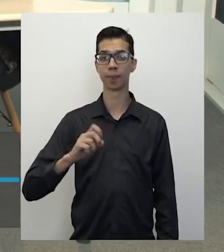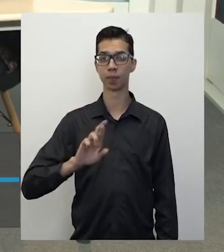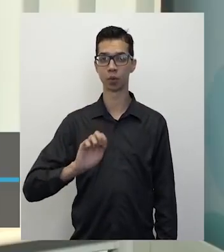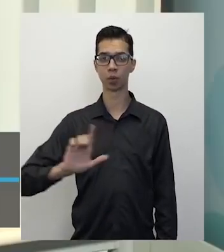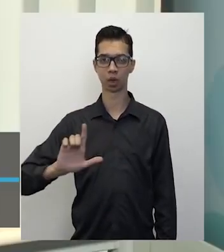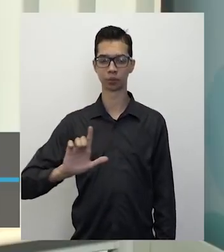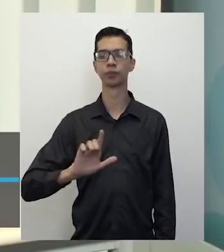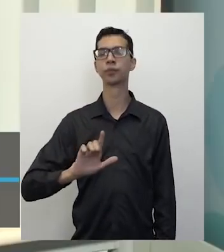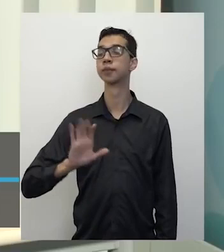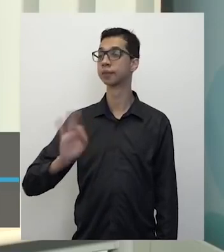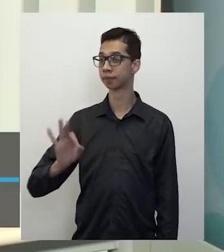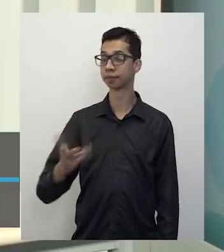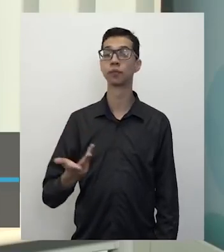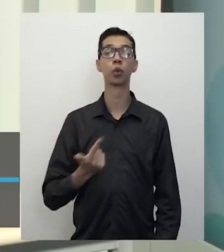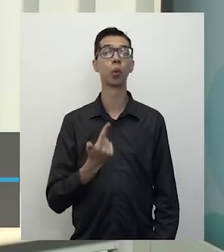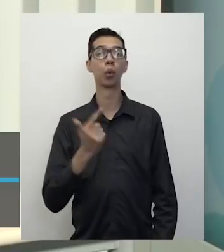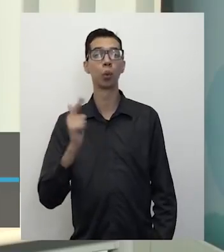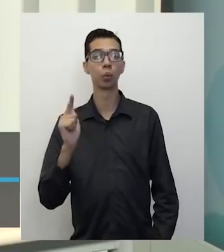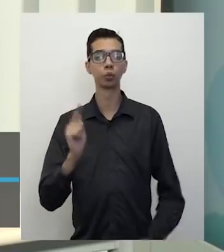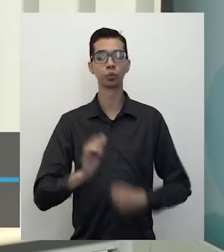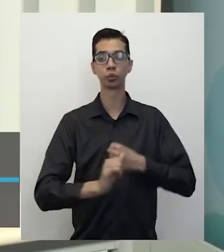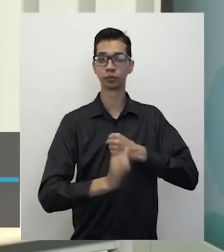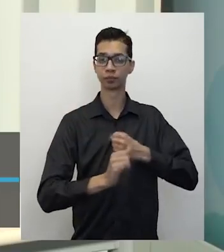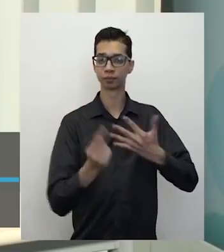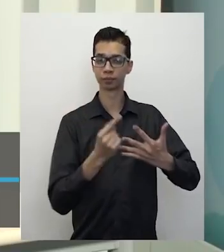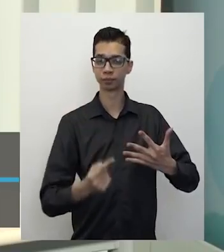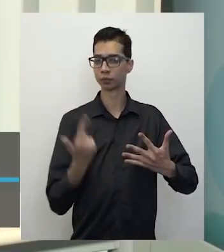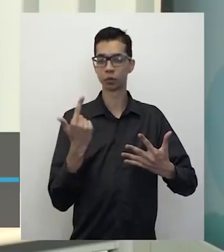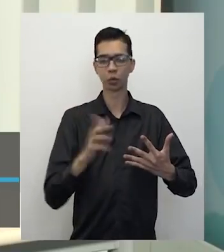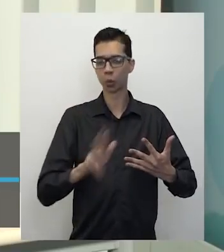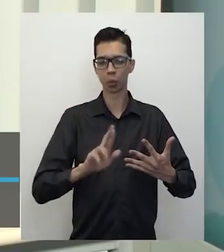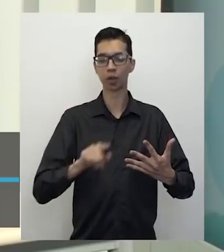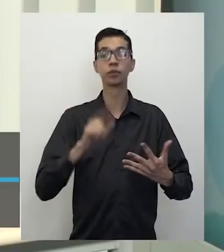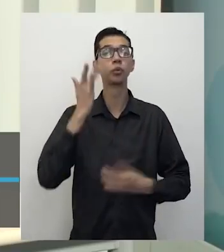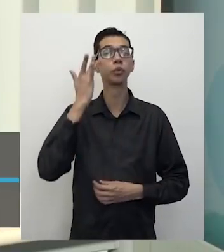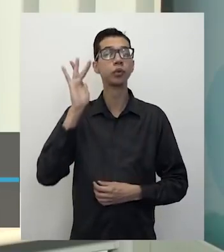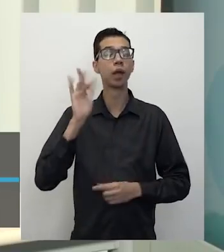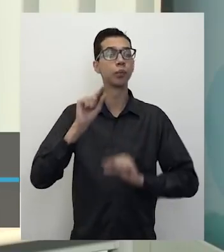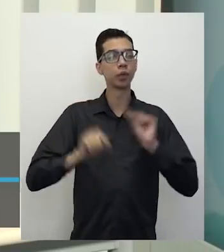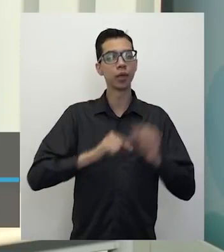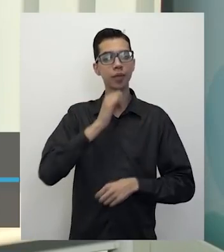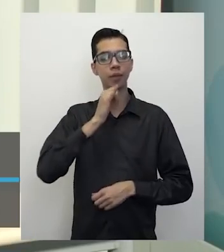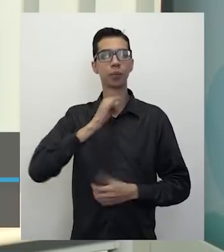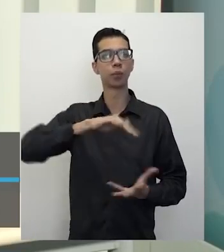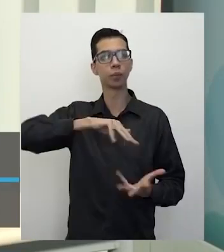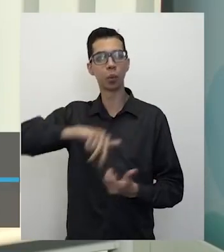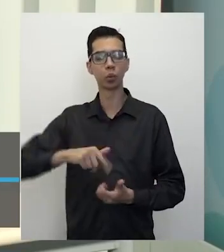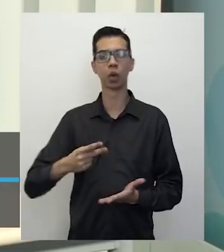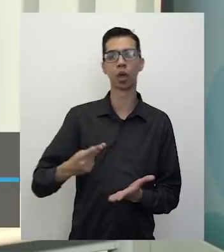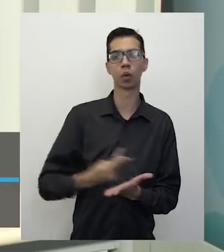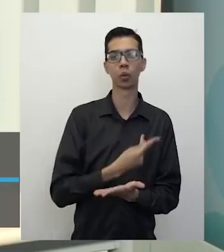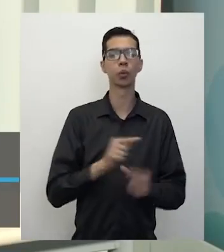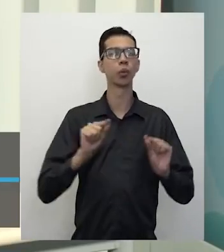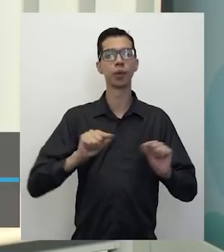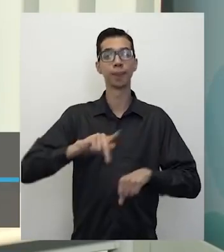você não estiver sabendo o que está acontecendo naquele momento, né, no mundo ou no seu país, você, de repente,